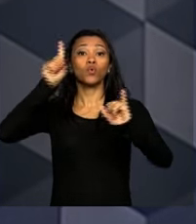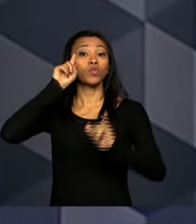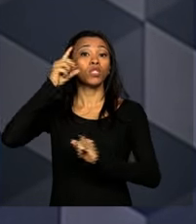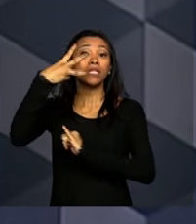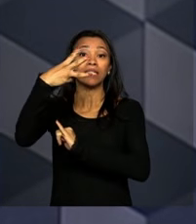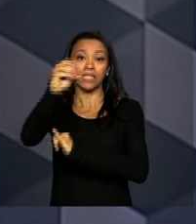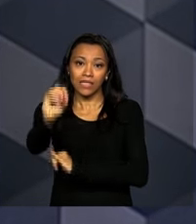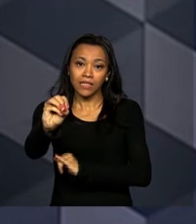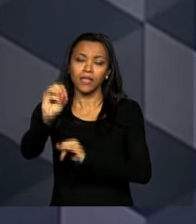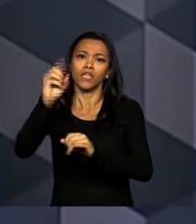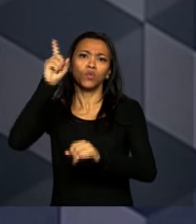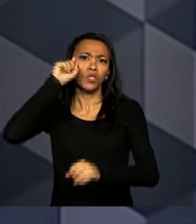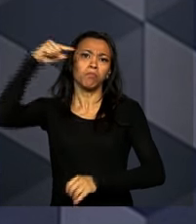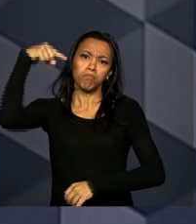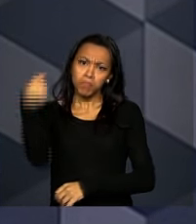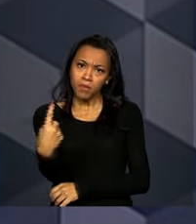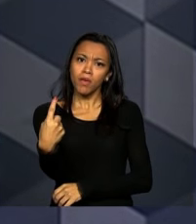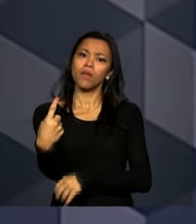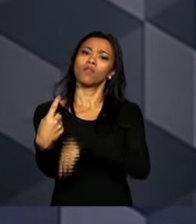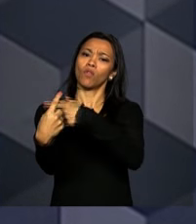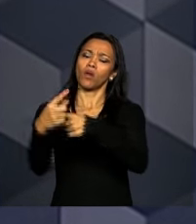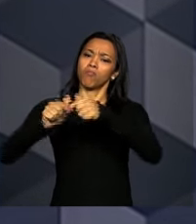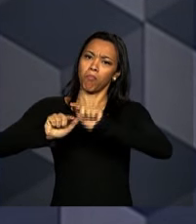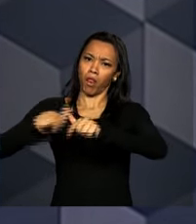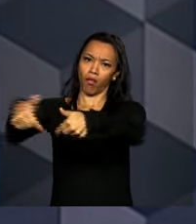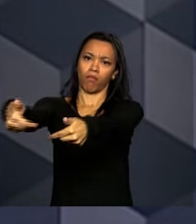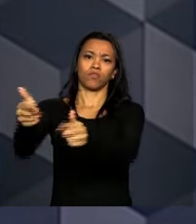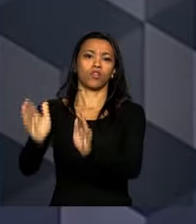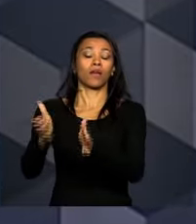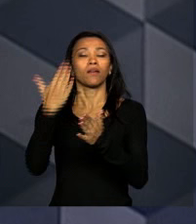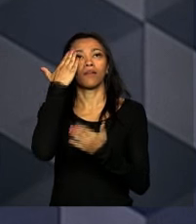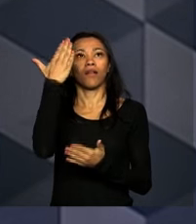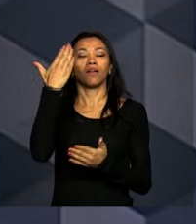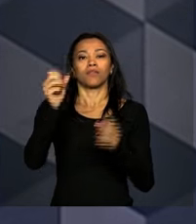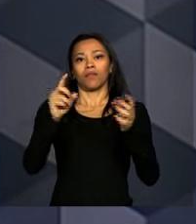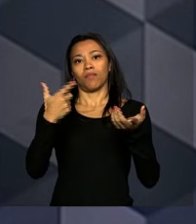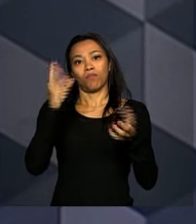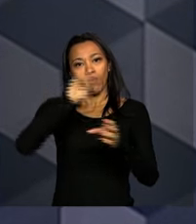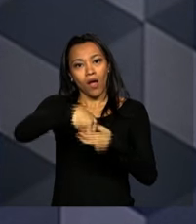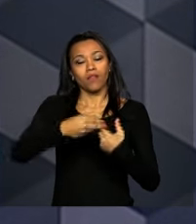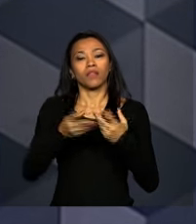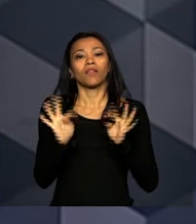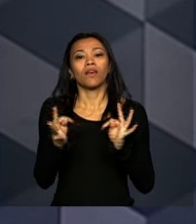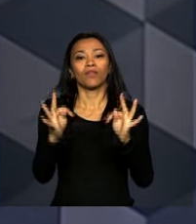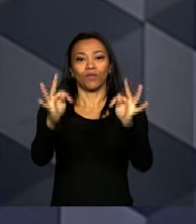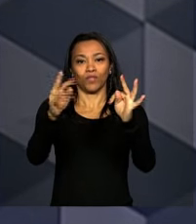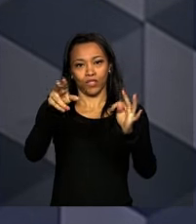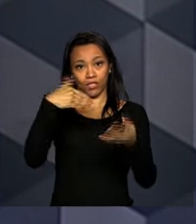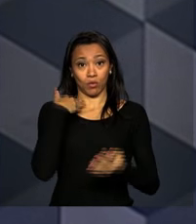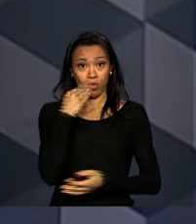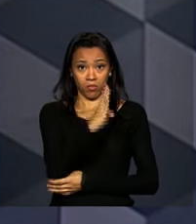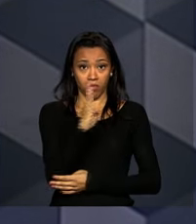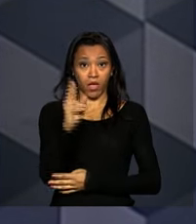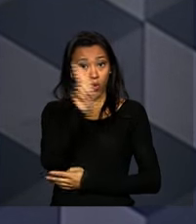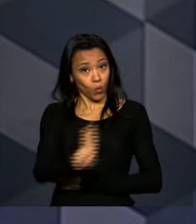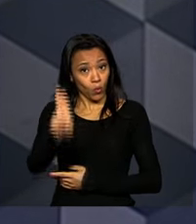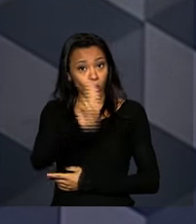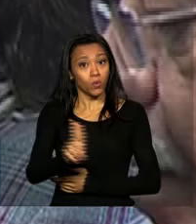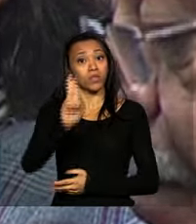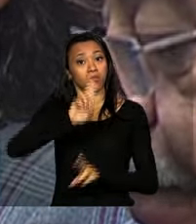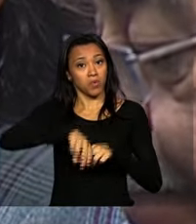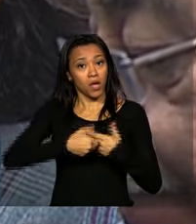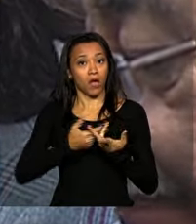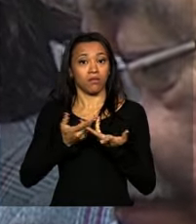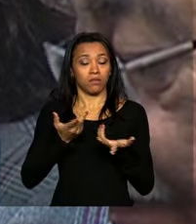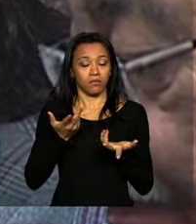estávamos operando, graças à eficiente tecnologia que o banco implantou a partir de investimentos nessa